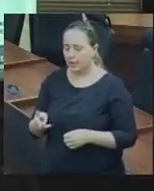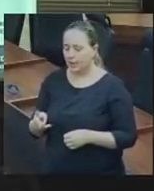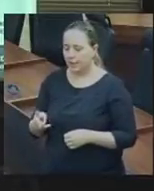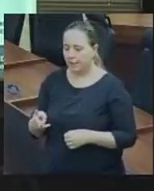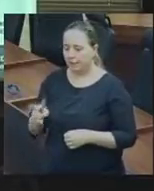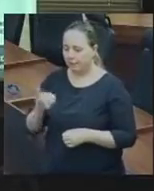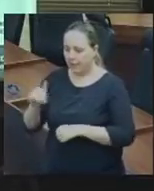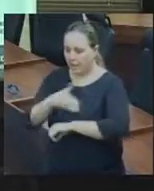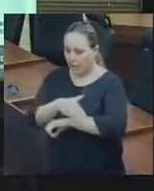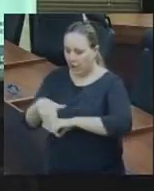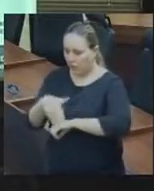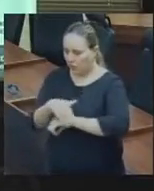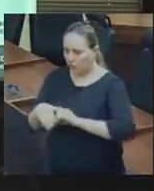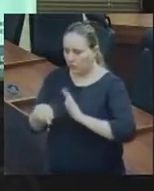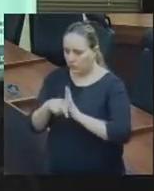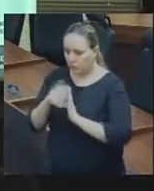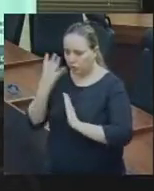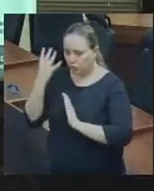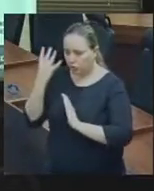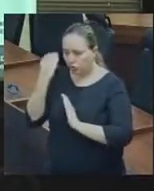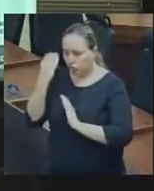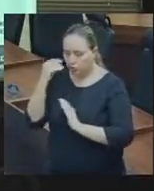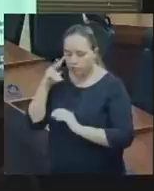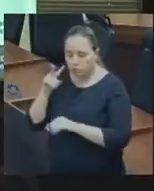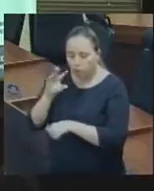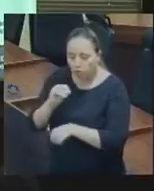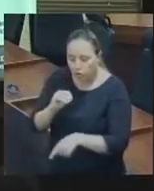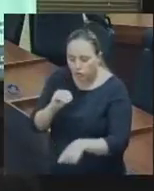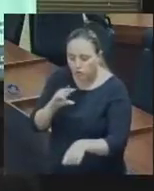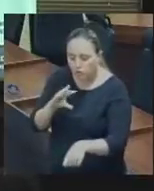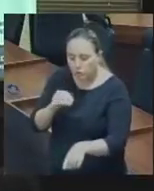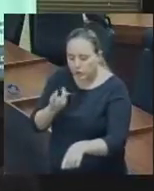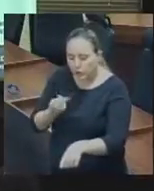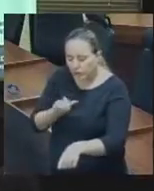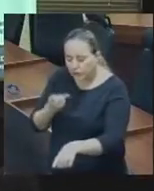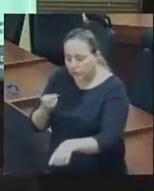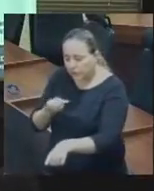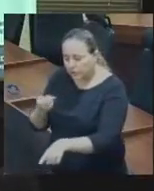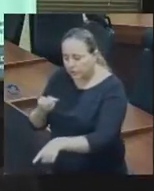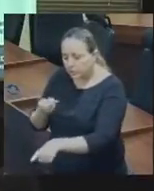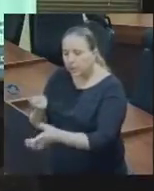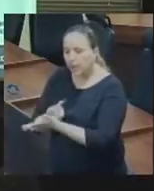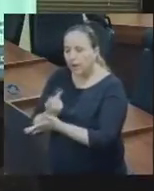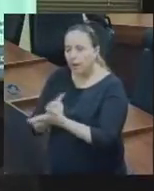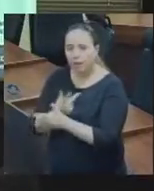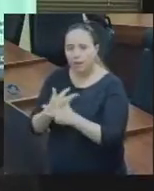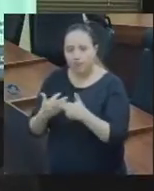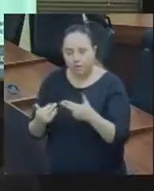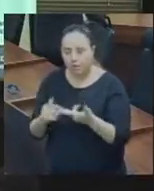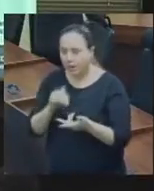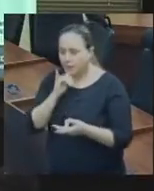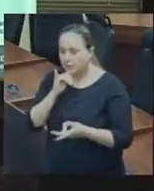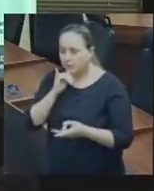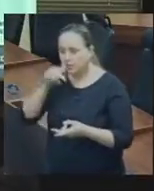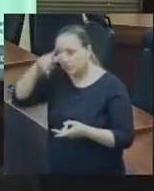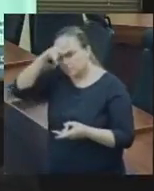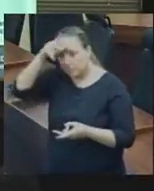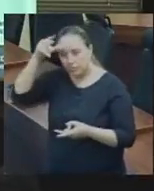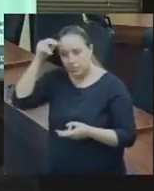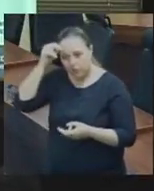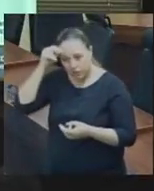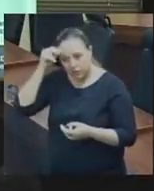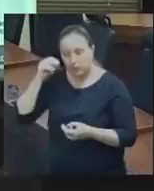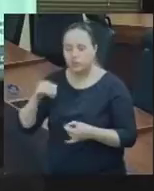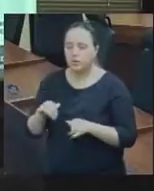e saem fazendo fotos dos lugares mais comprometedores né prefeitura é